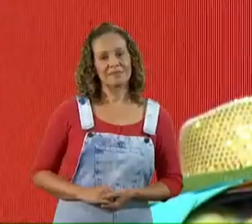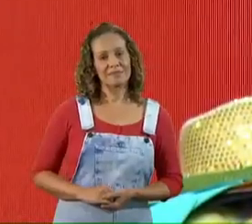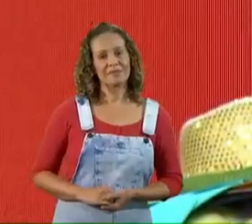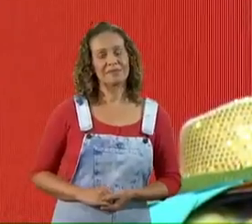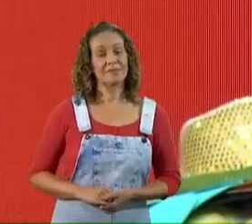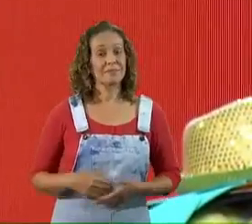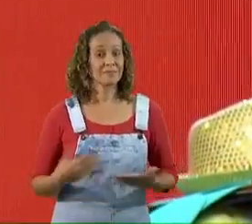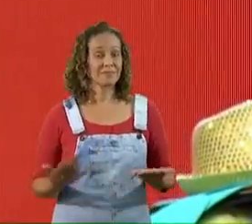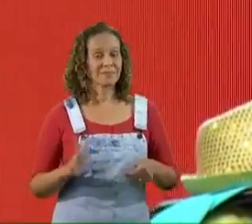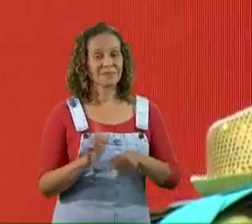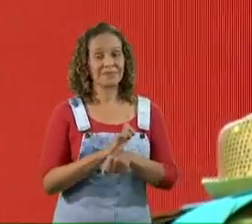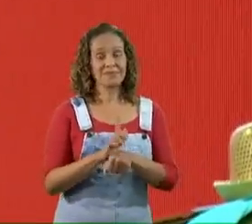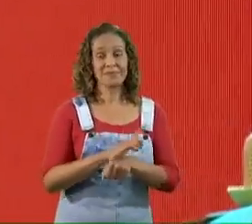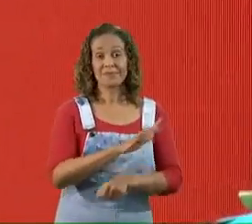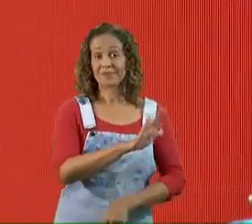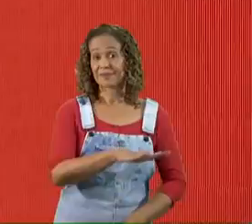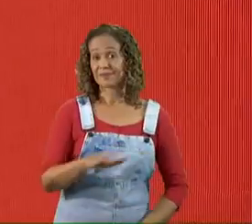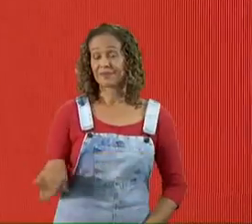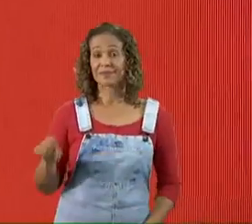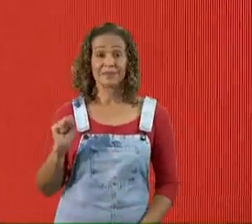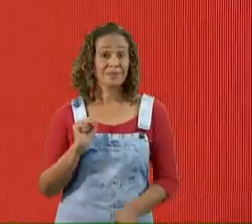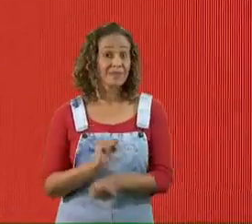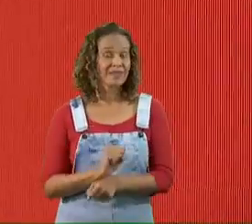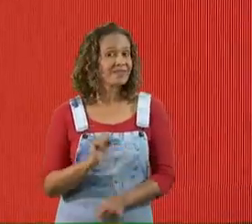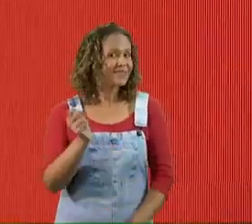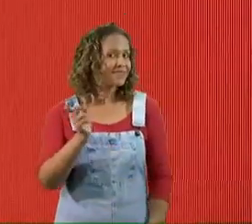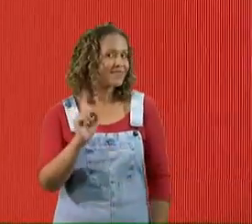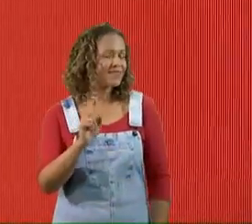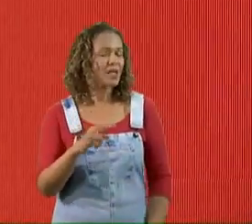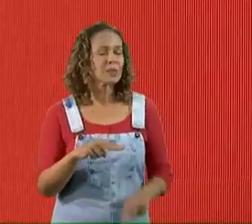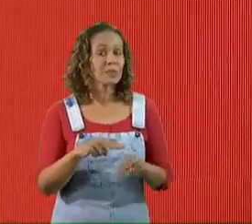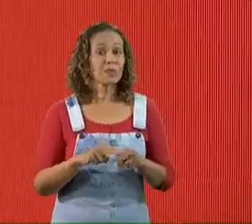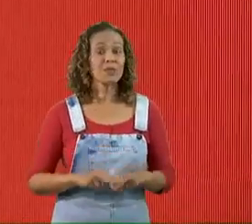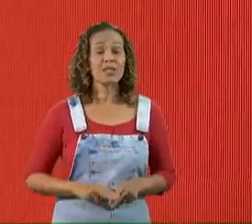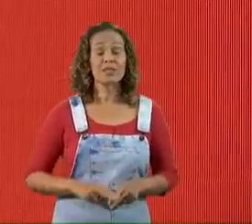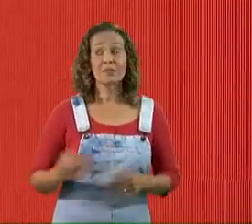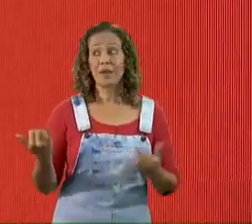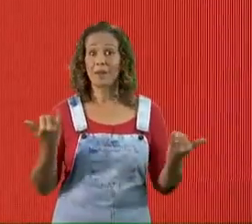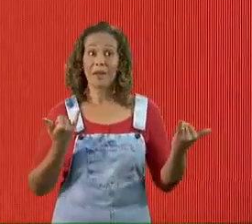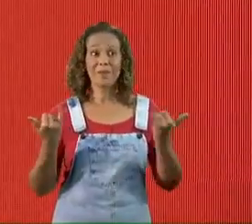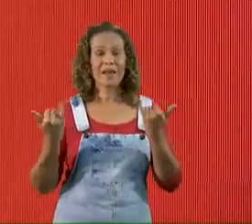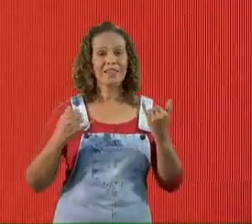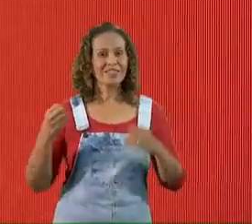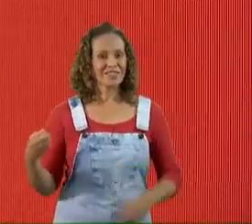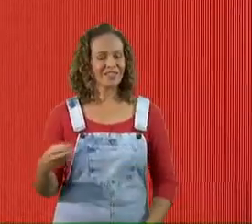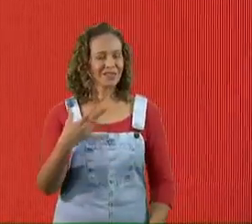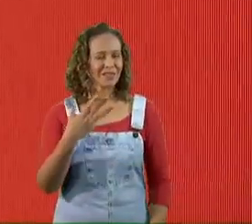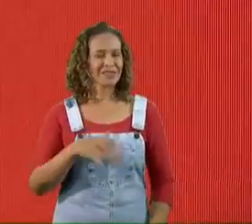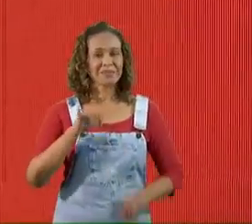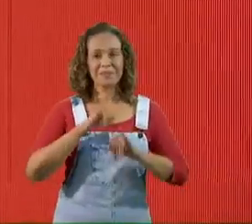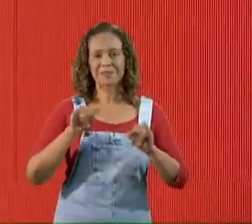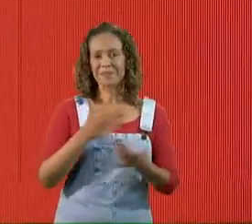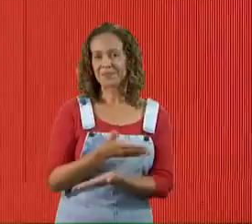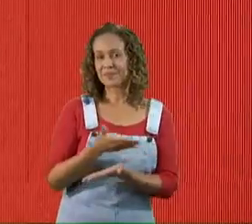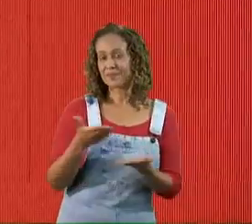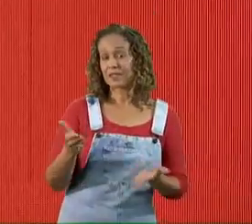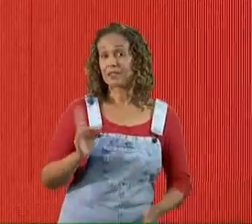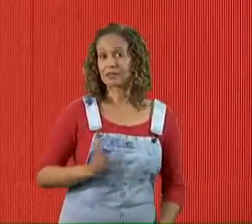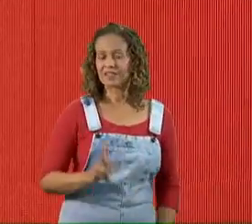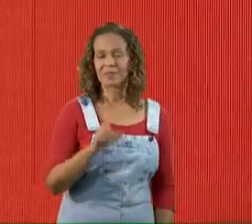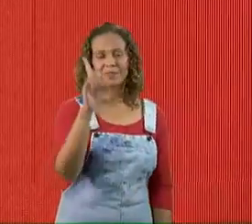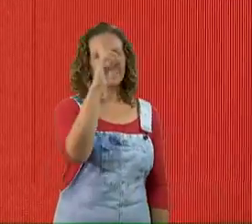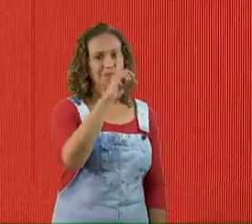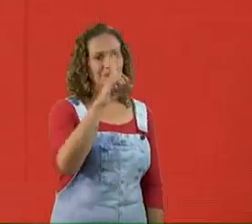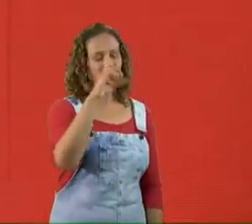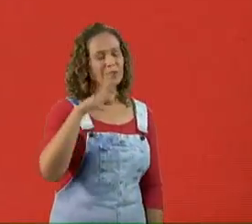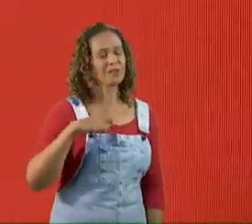O Lagoinha Kids não para, por isso é sempre muitas novidades. Quero deixar aqui um recadinho para você que todo domingo nós